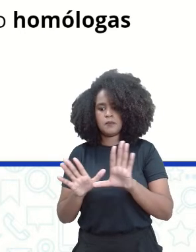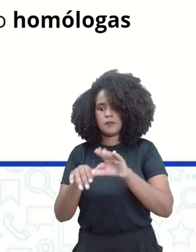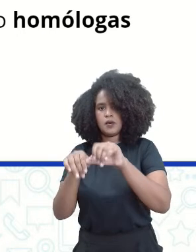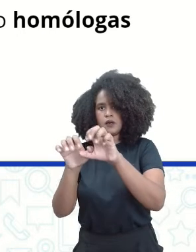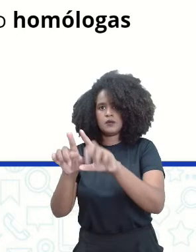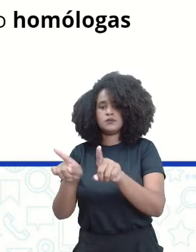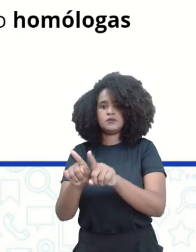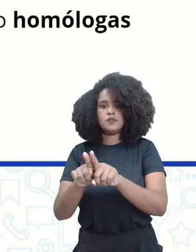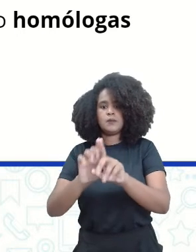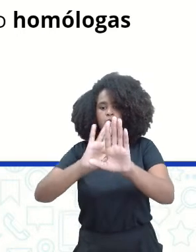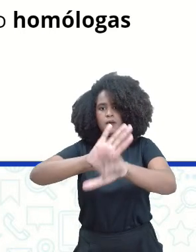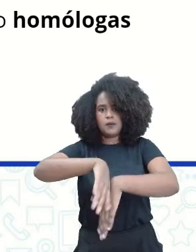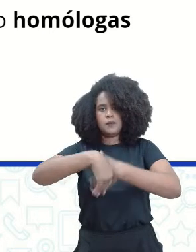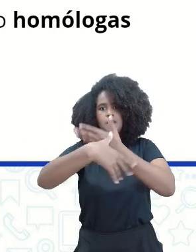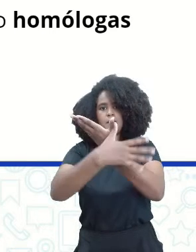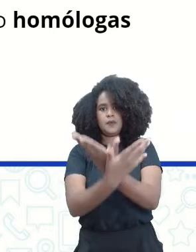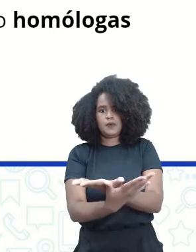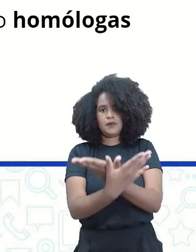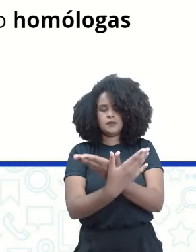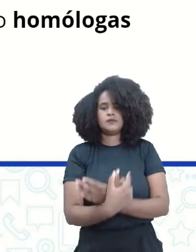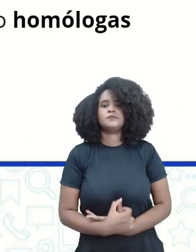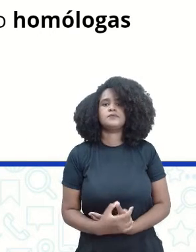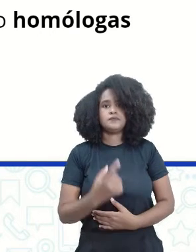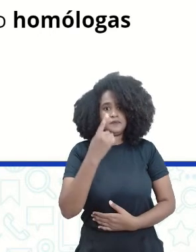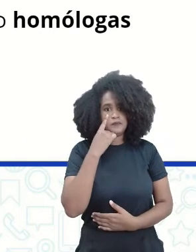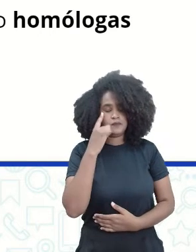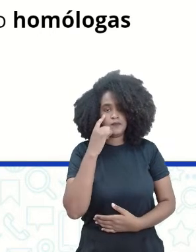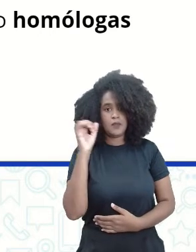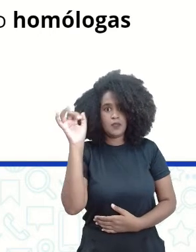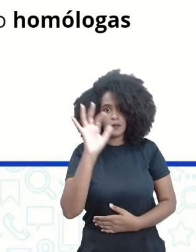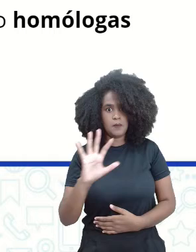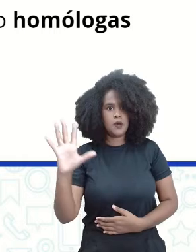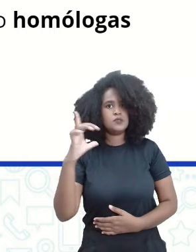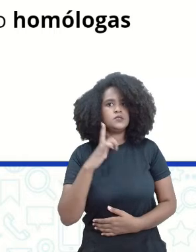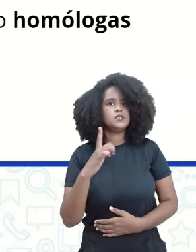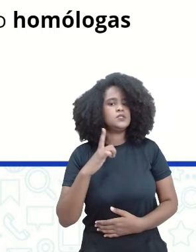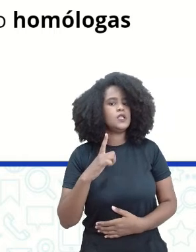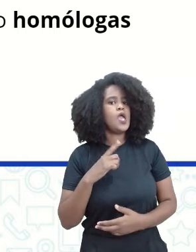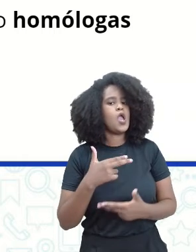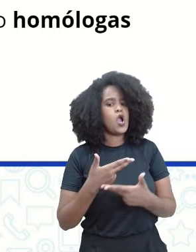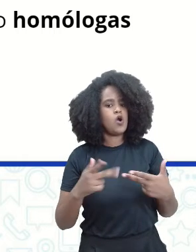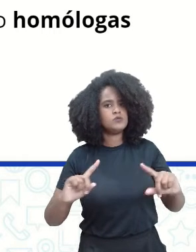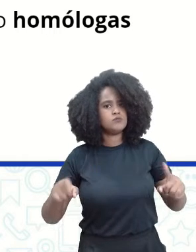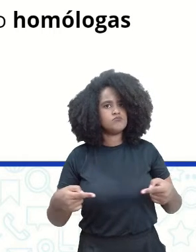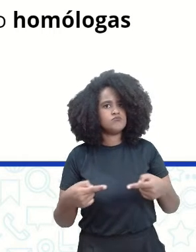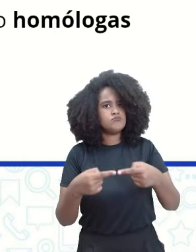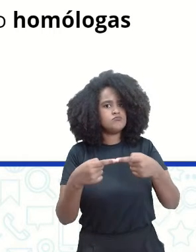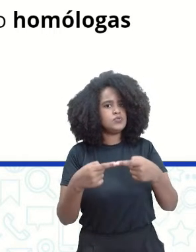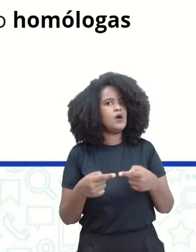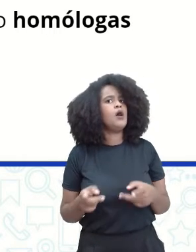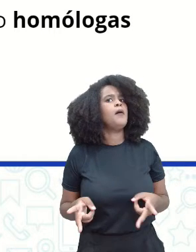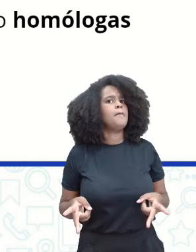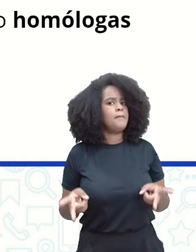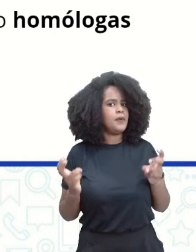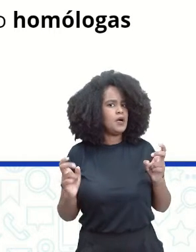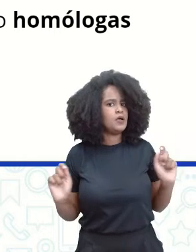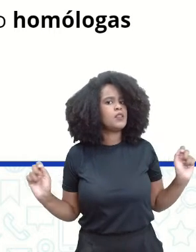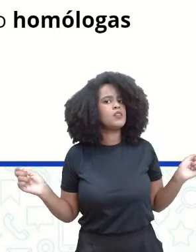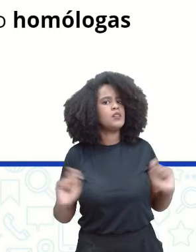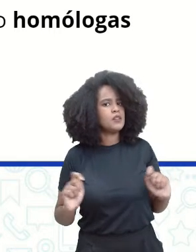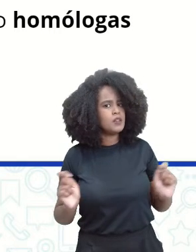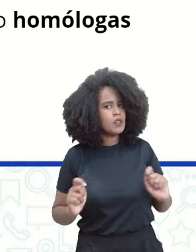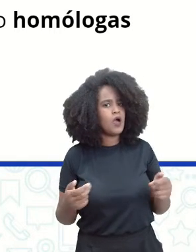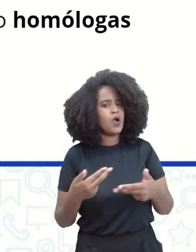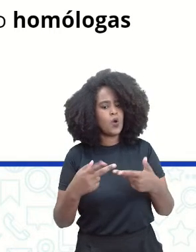aí da baleia. Percebam que nessa imagem existe alguma coisa aí em comum. Dá para vocês perceberem